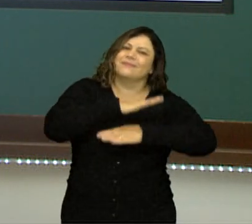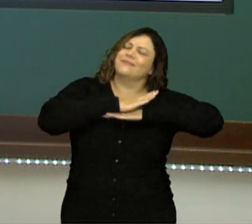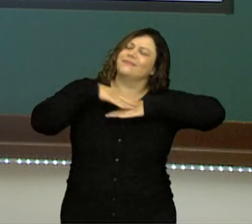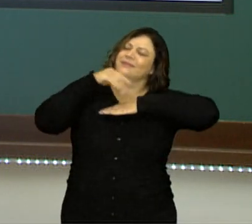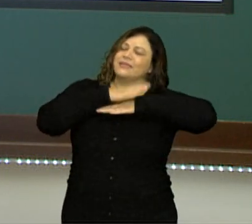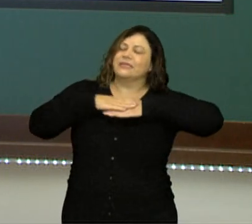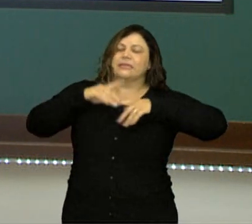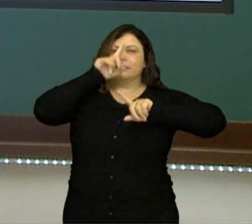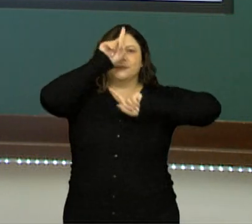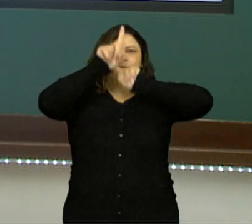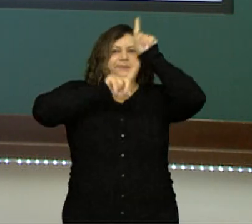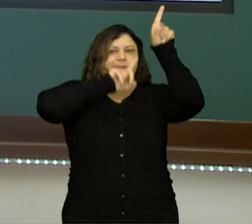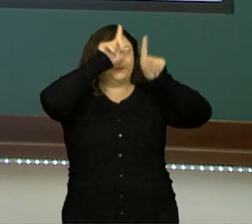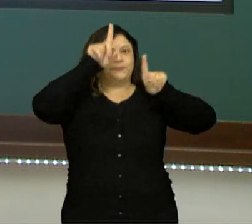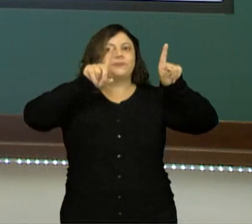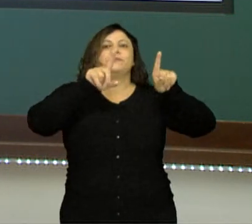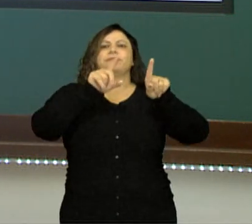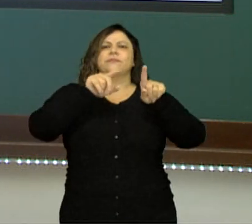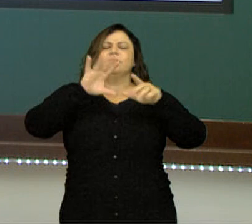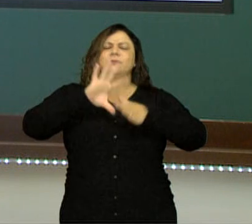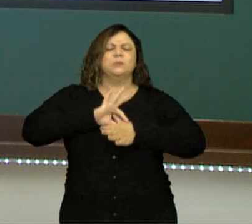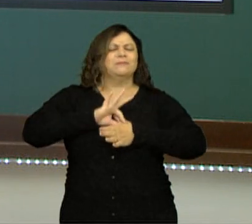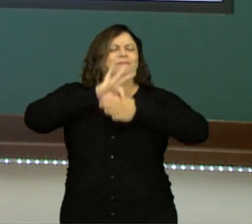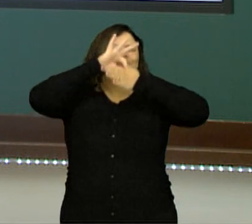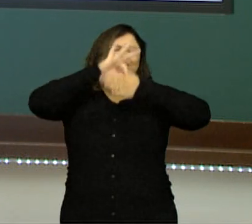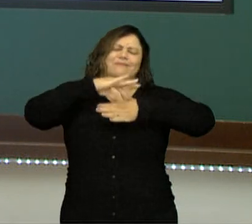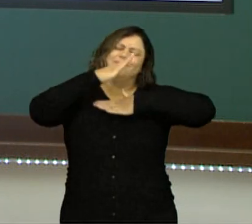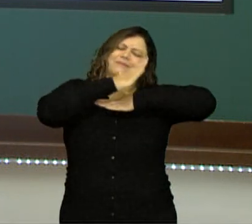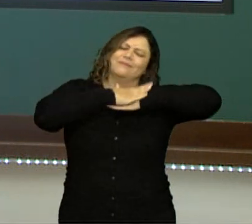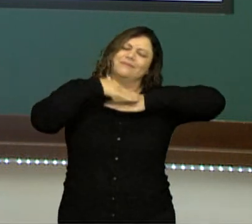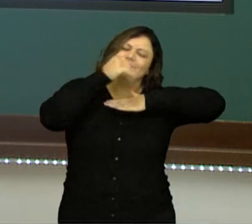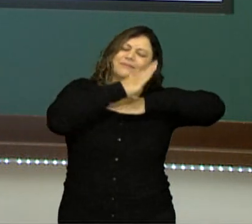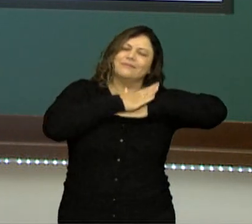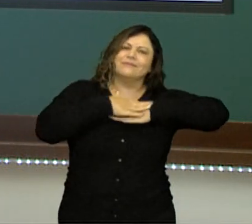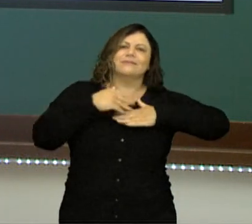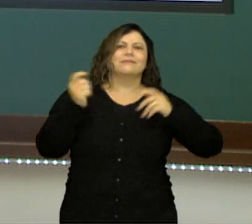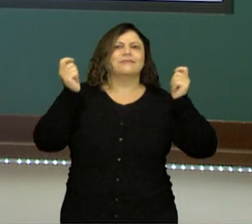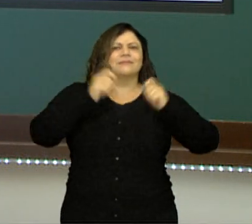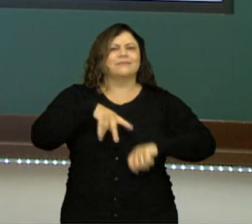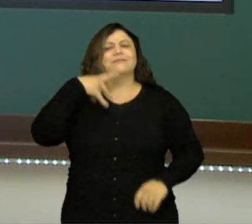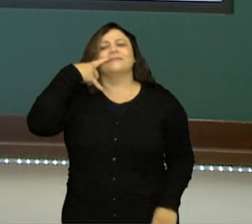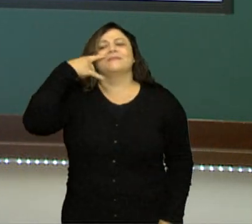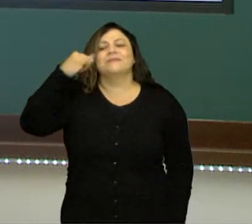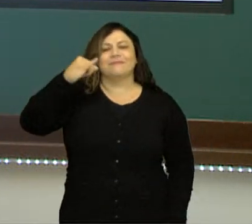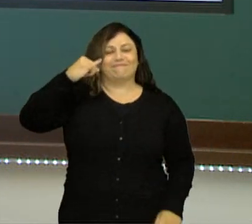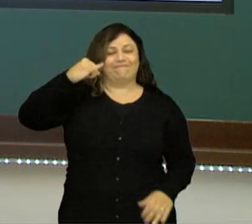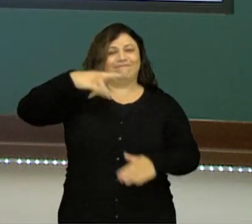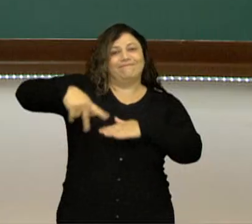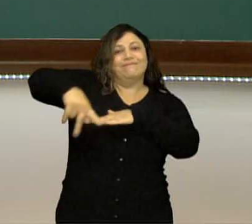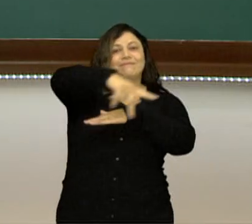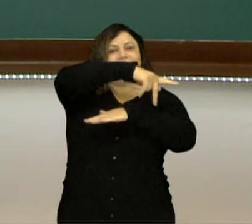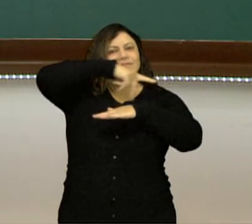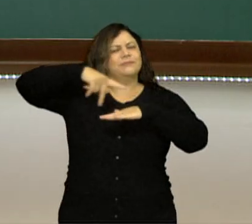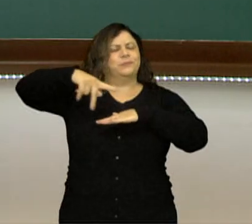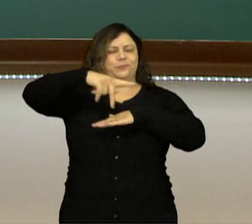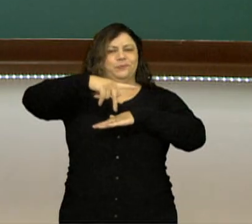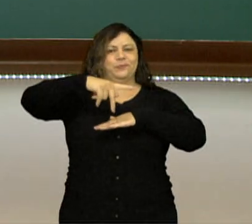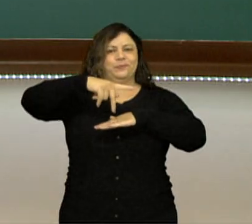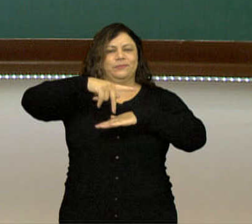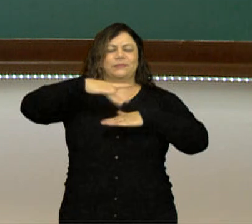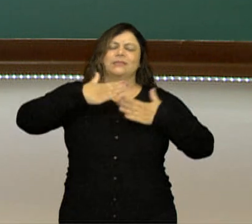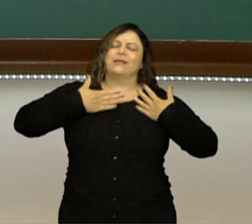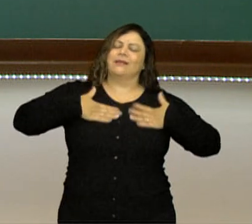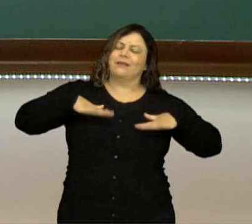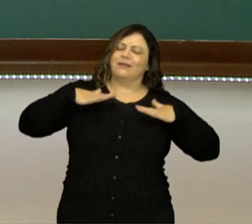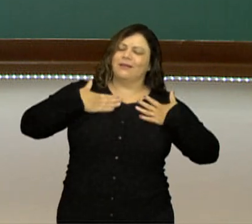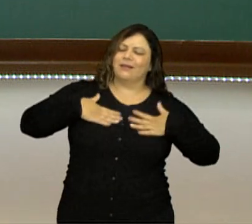transmite a ideia de um grande líder, um líder afável, carinhoso, um pai para a nação, e mostra ainda essa tranquilidade de